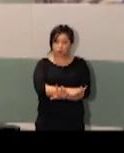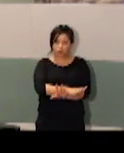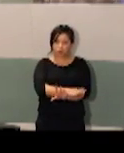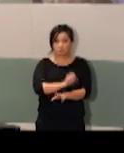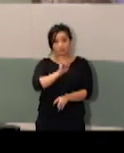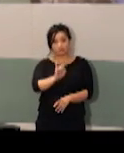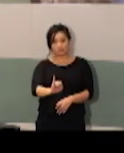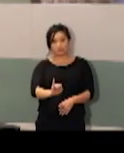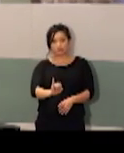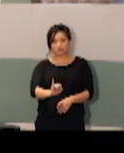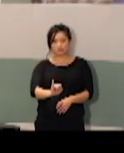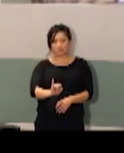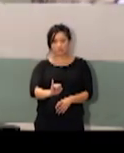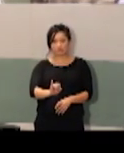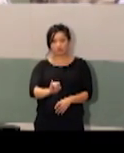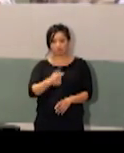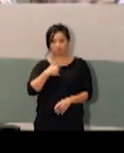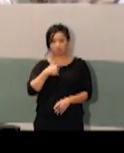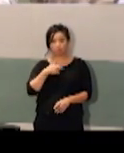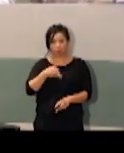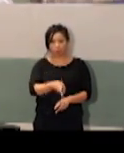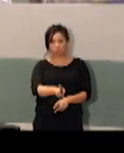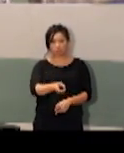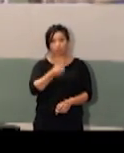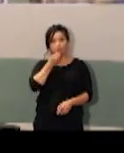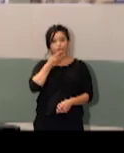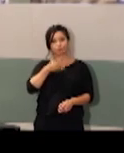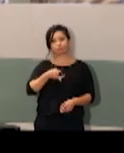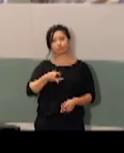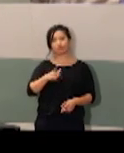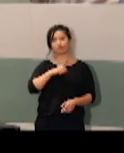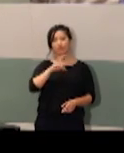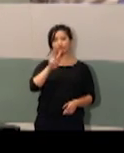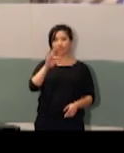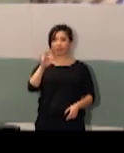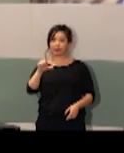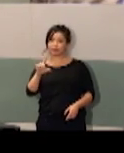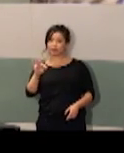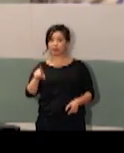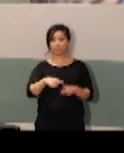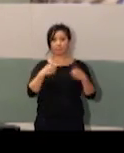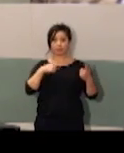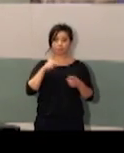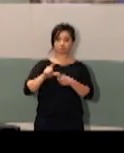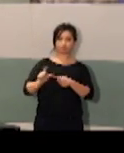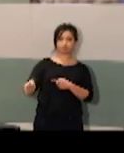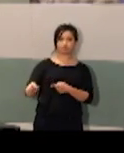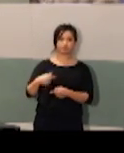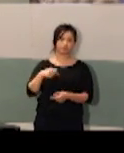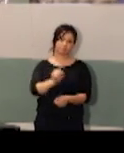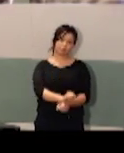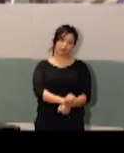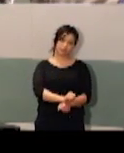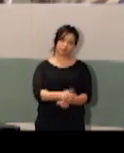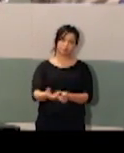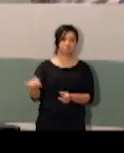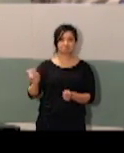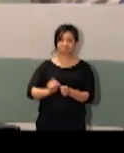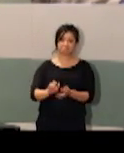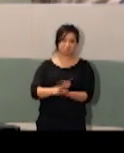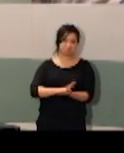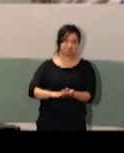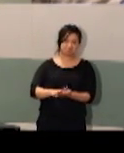VLT estaria rodando na W3. E isso é fundamental para Brasília. Mais do que isso, fazer com que o BRT, que não